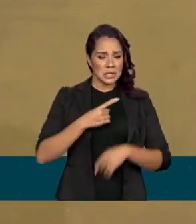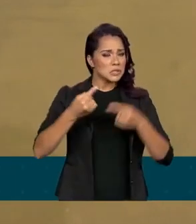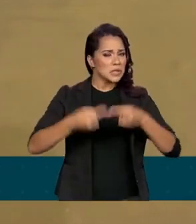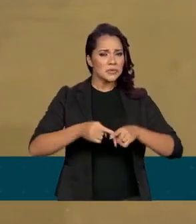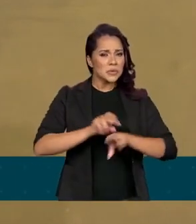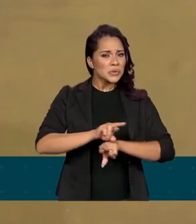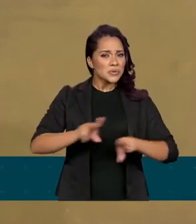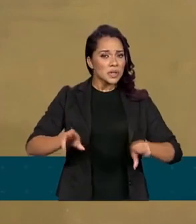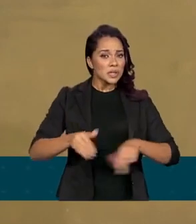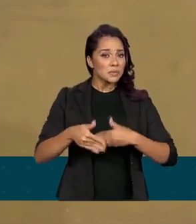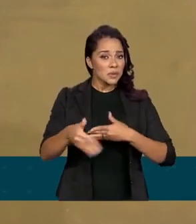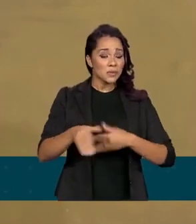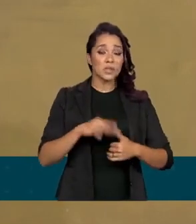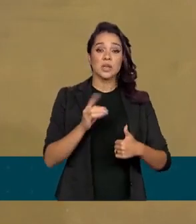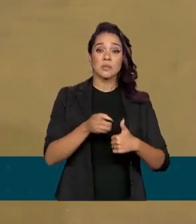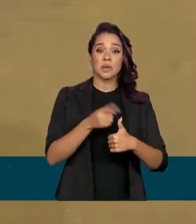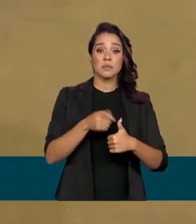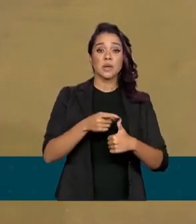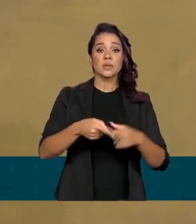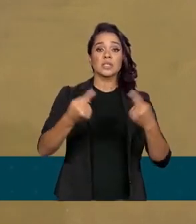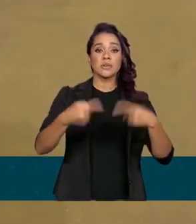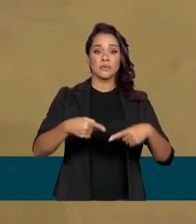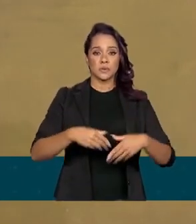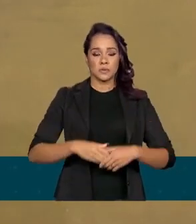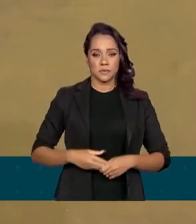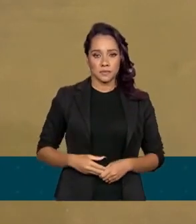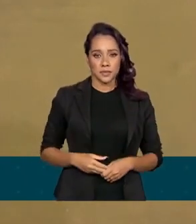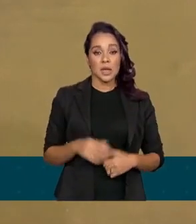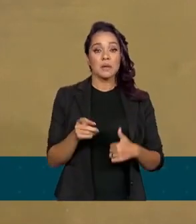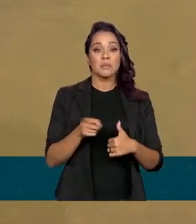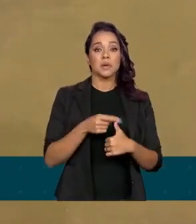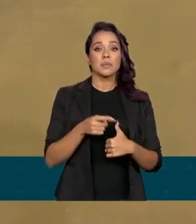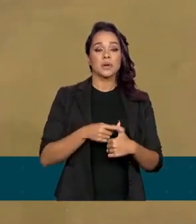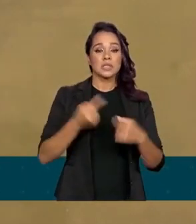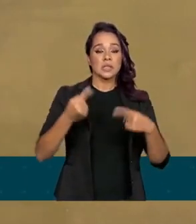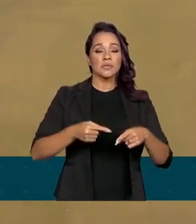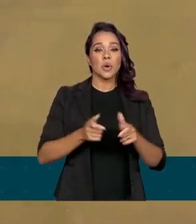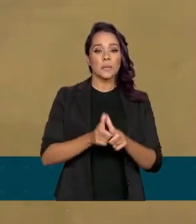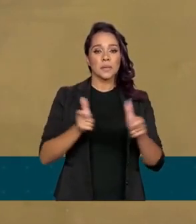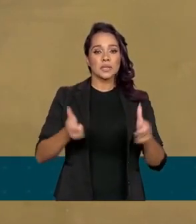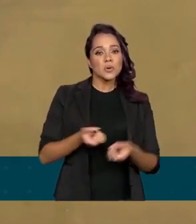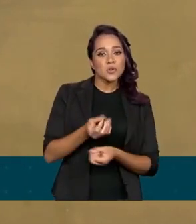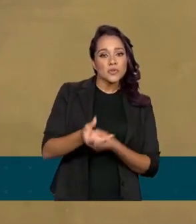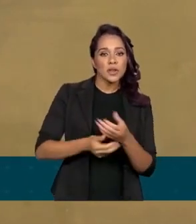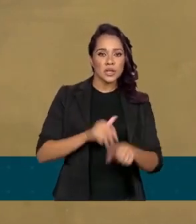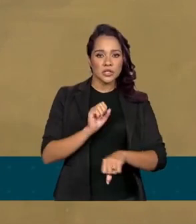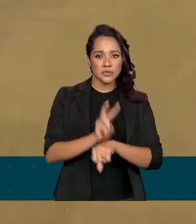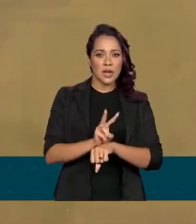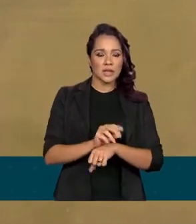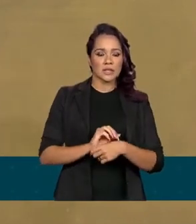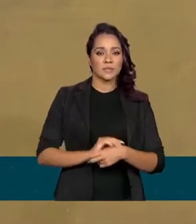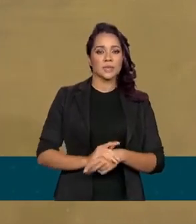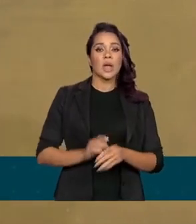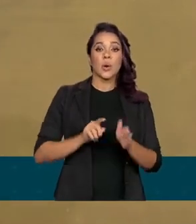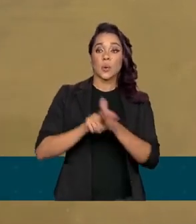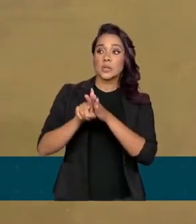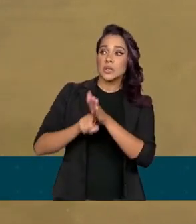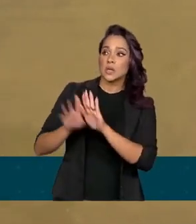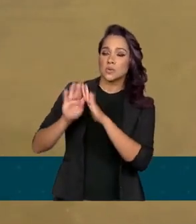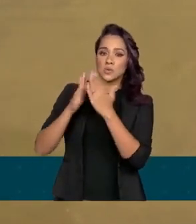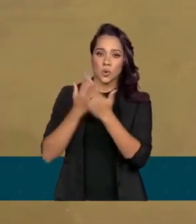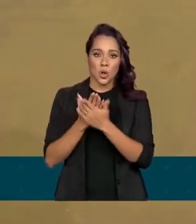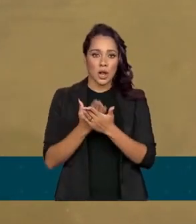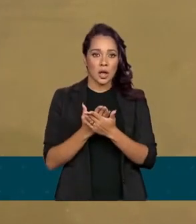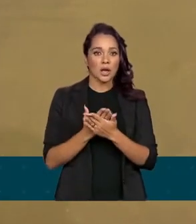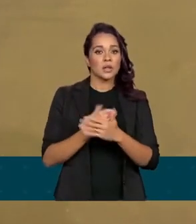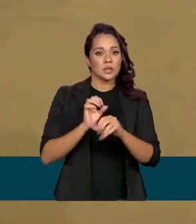desafios. Primeiro, desafios com a ampliação de oferta de vagas. O censo escolar, aliás,